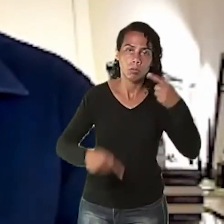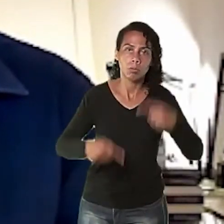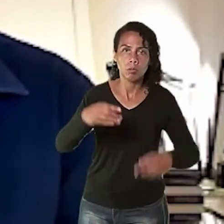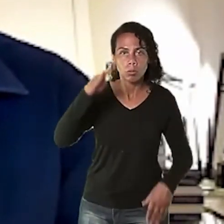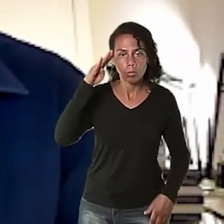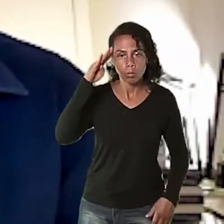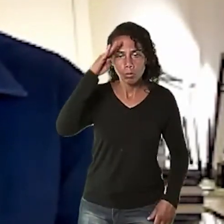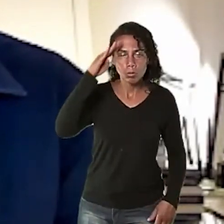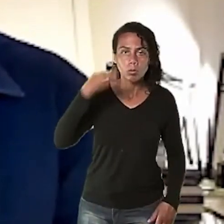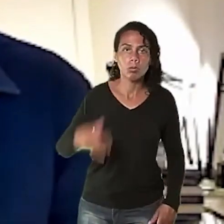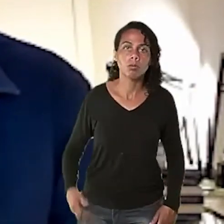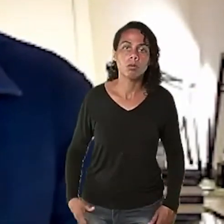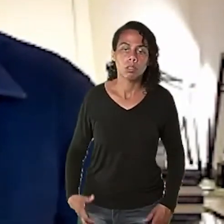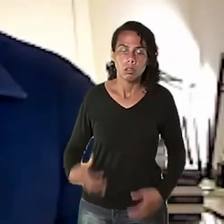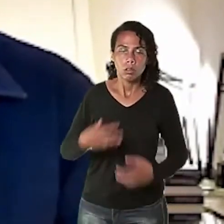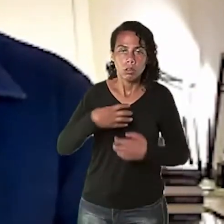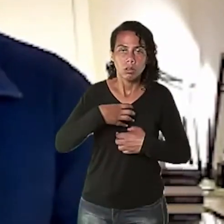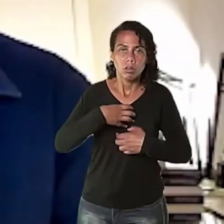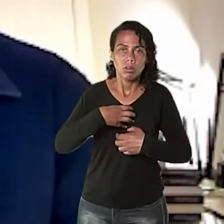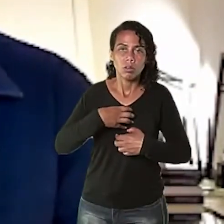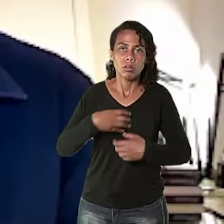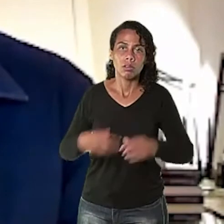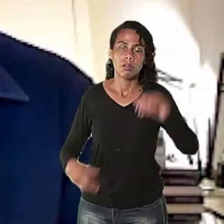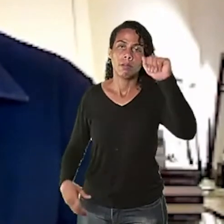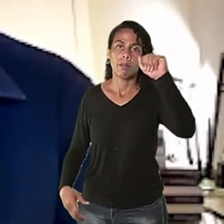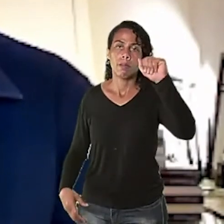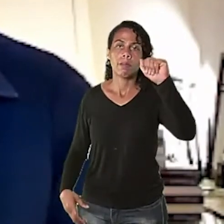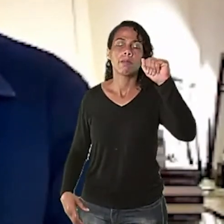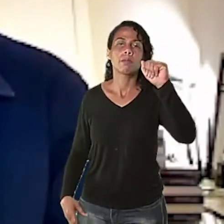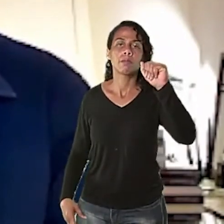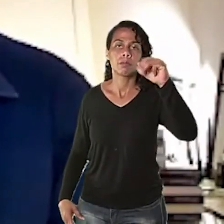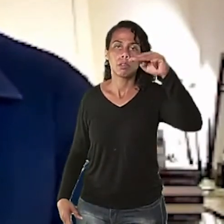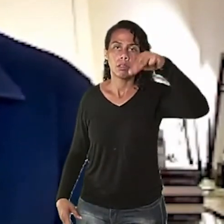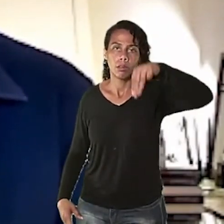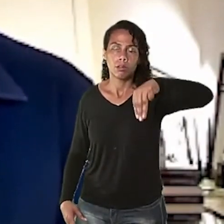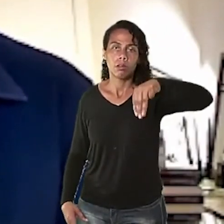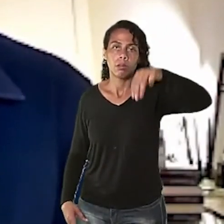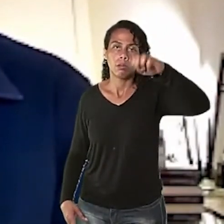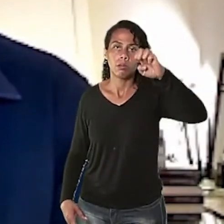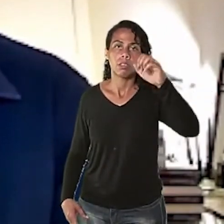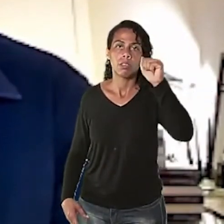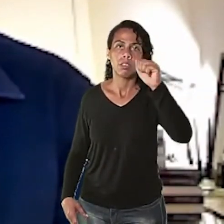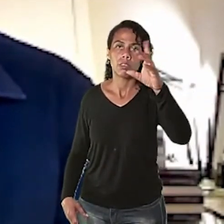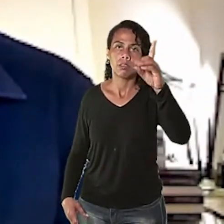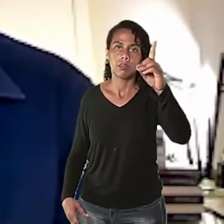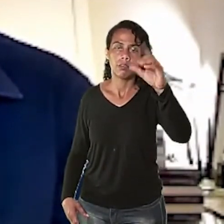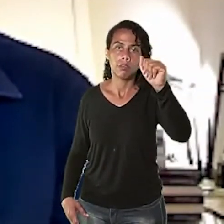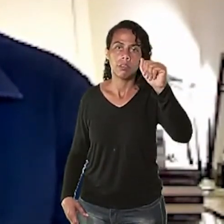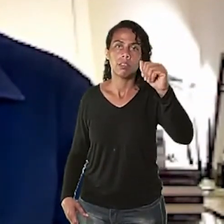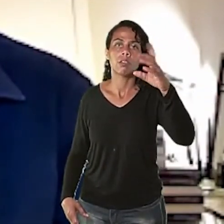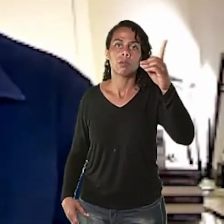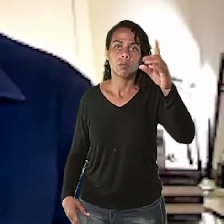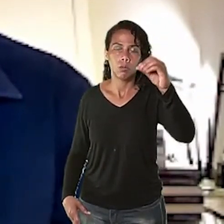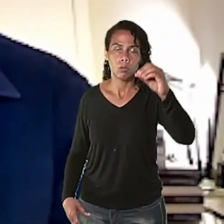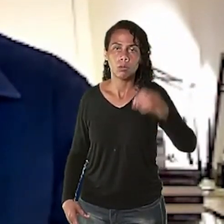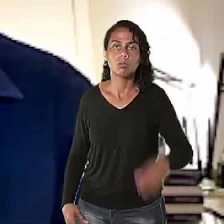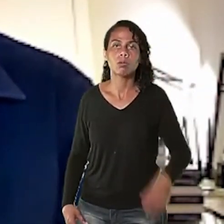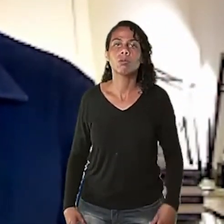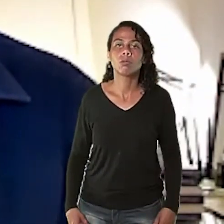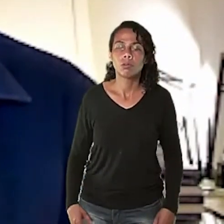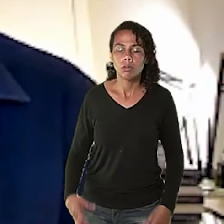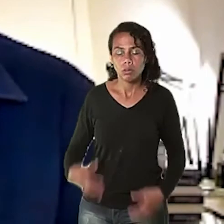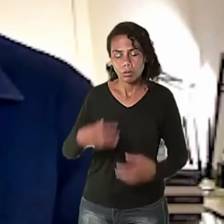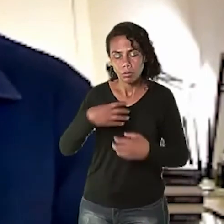Afonso, é legal isso, é interessante, tem umas tiradas e seria um livro interessante,